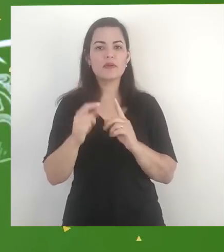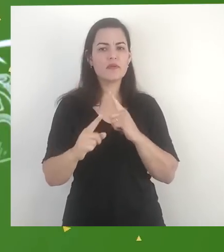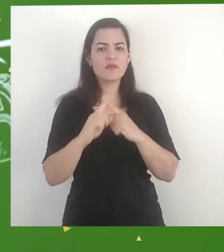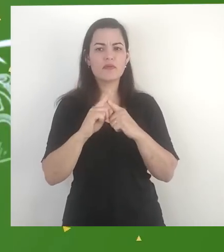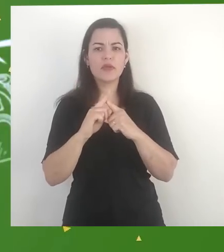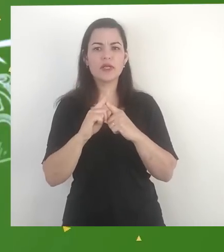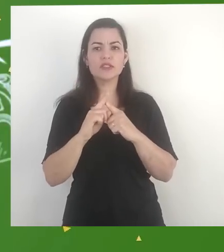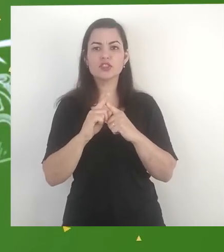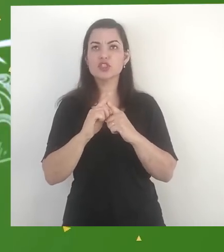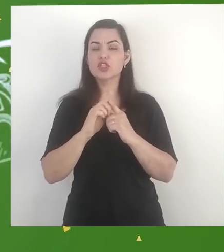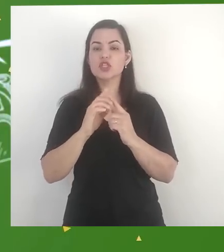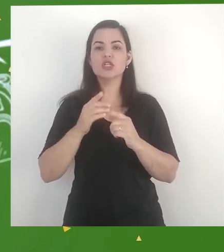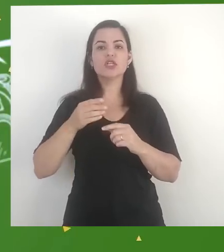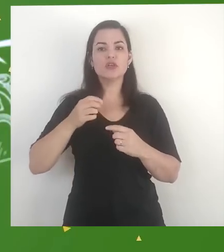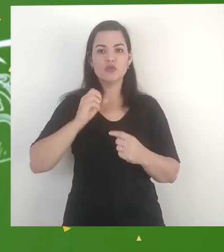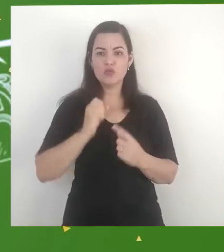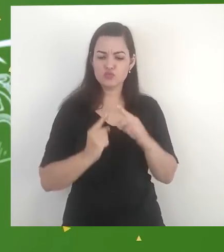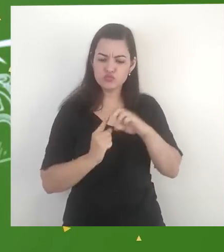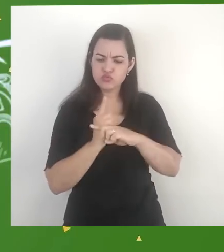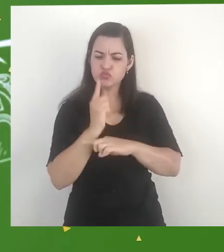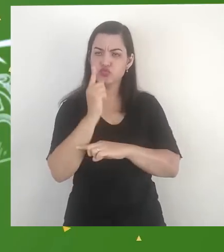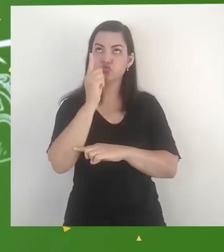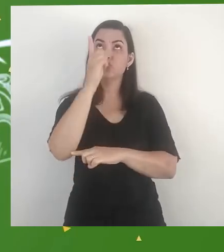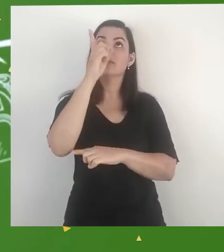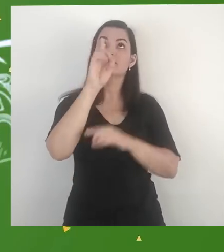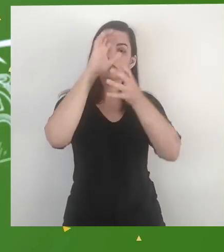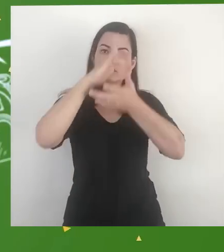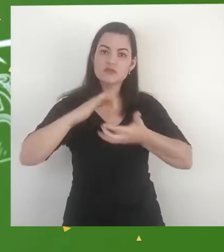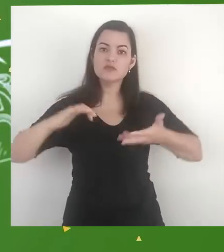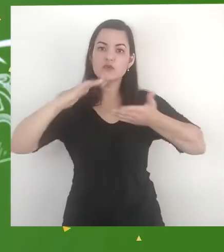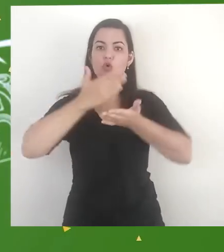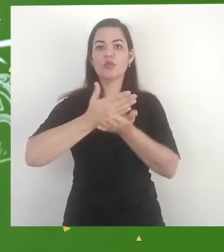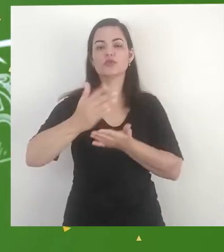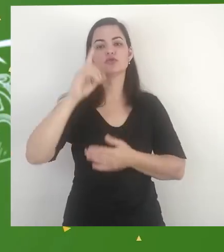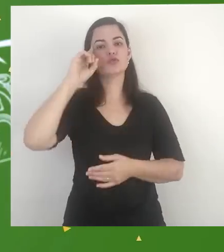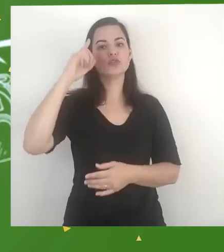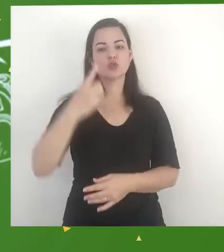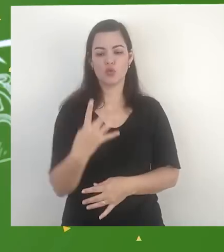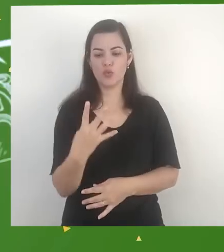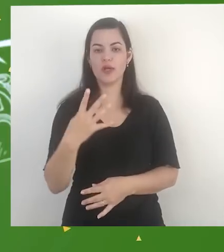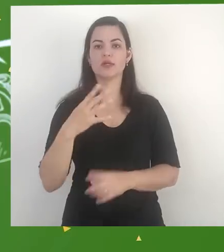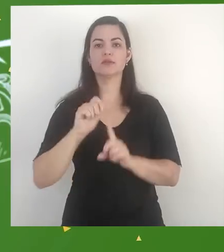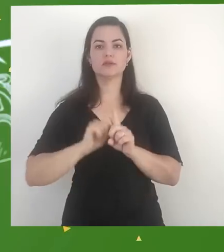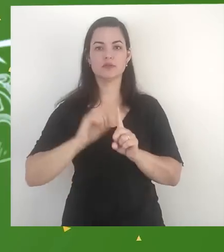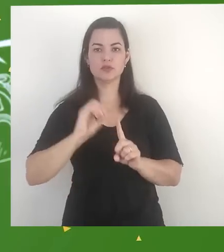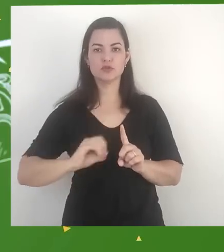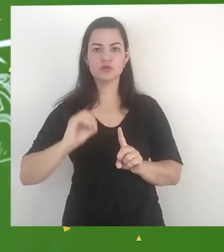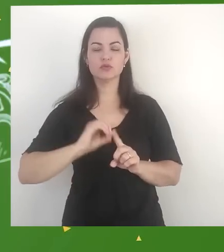direta do espaço teve início no dia 4 de outubro de